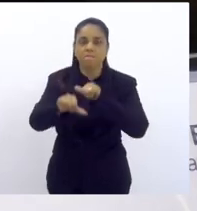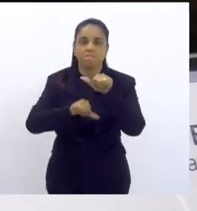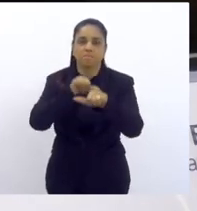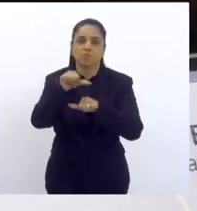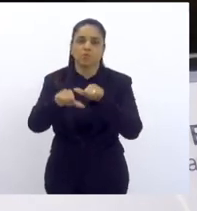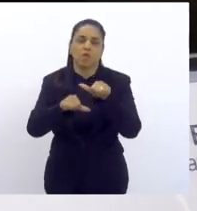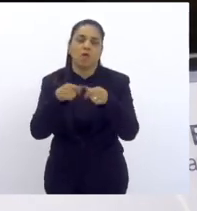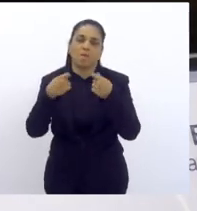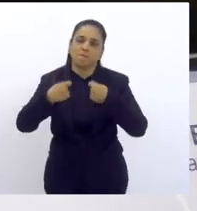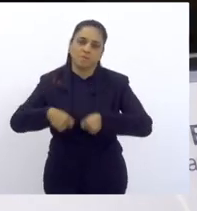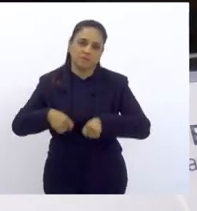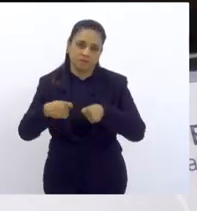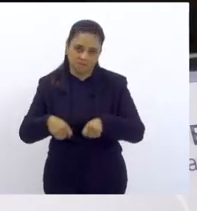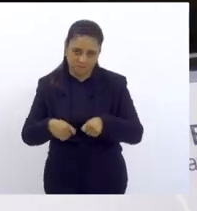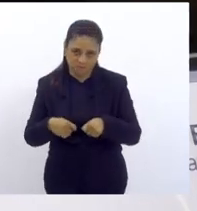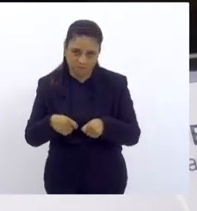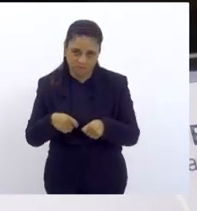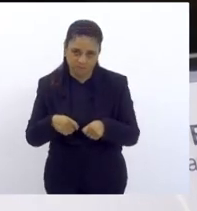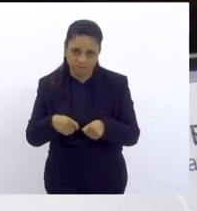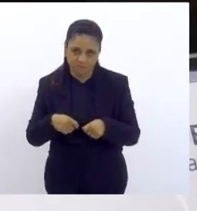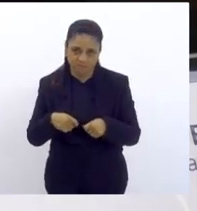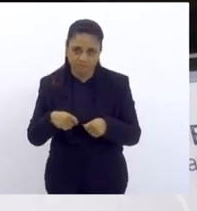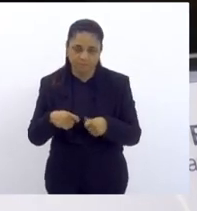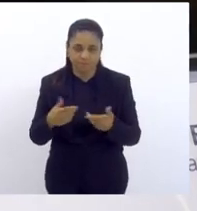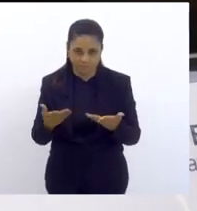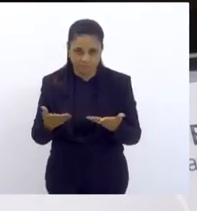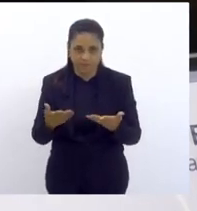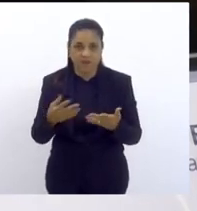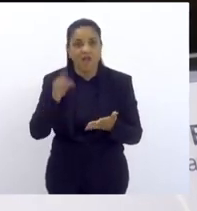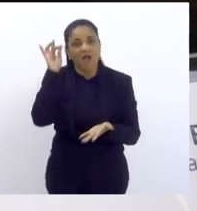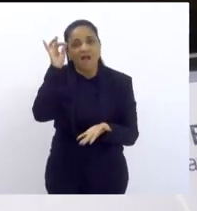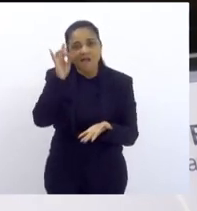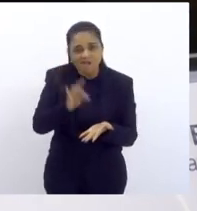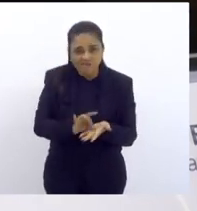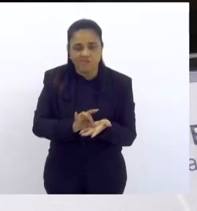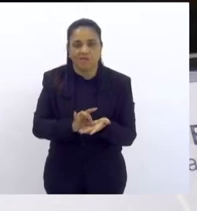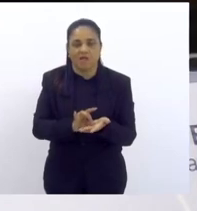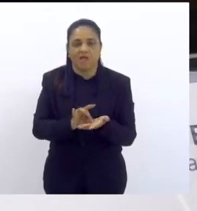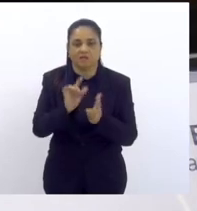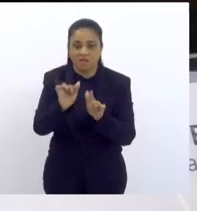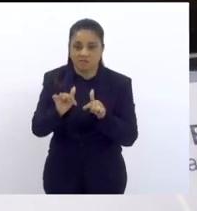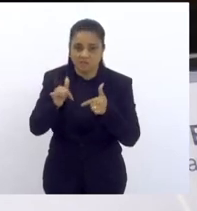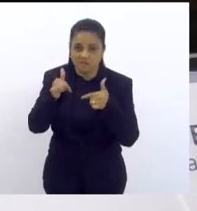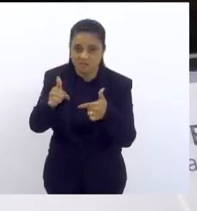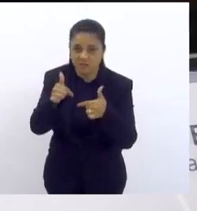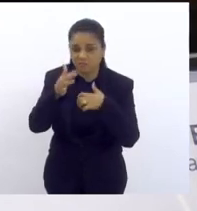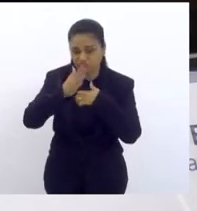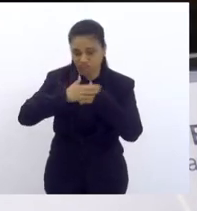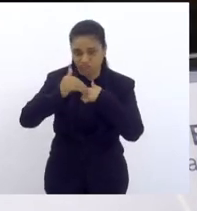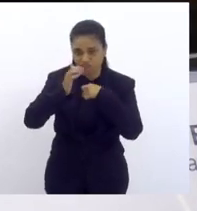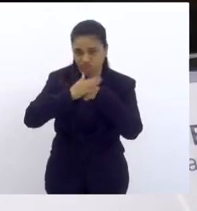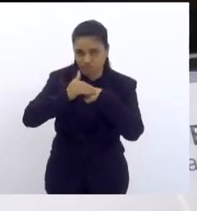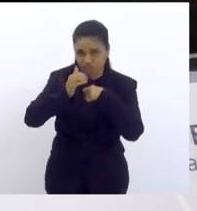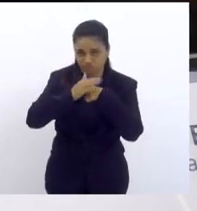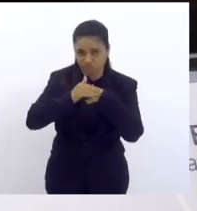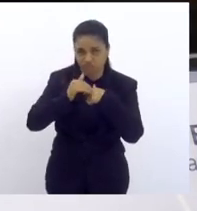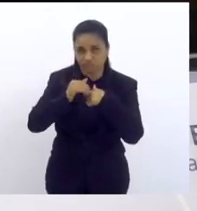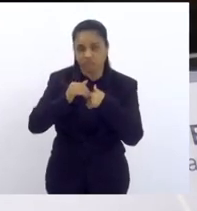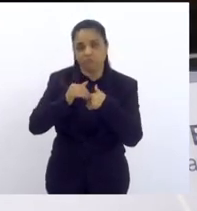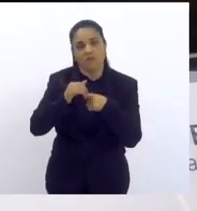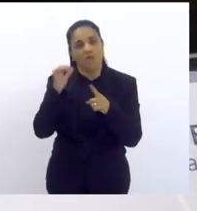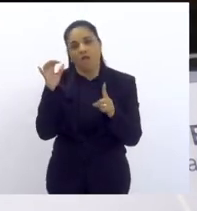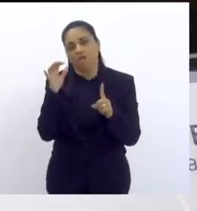o que precisa ser mudado a verdade é que as ações de caridade altruístas raramente